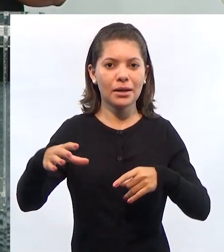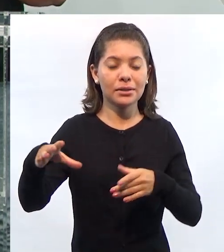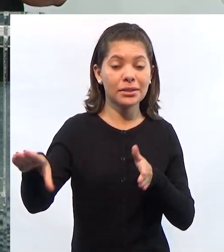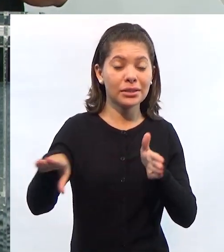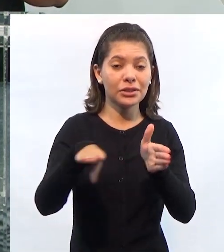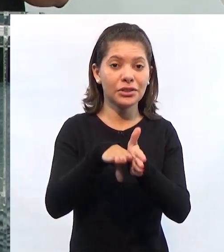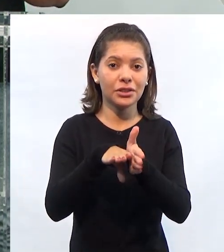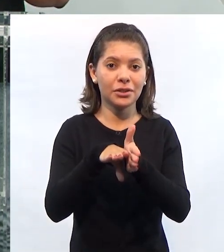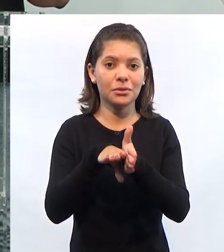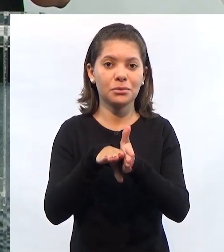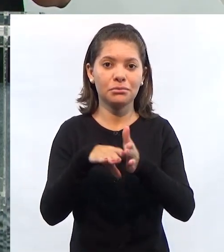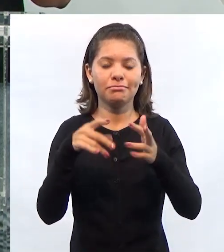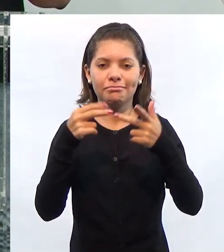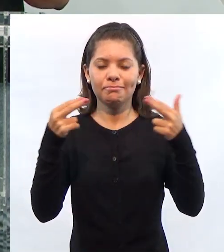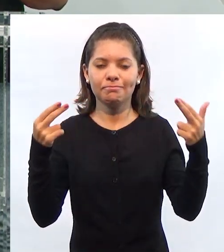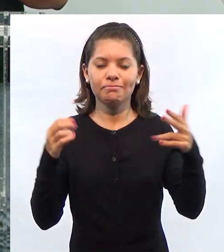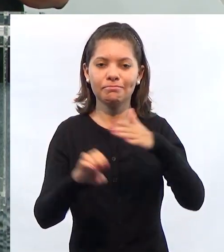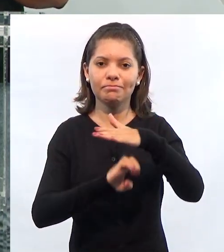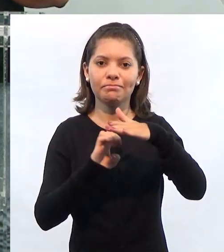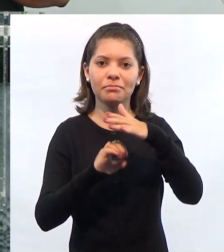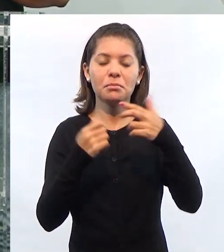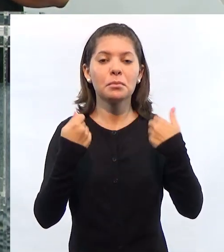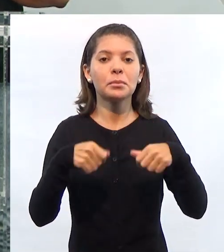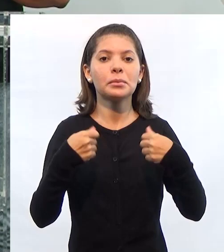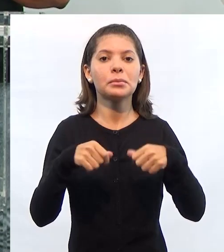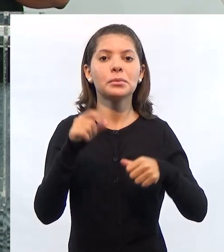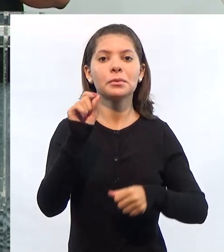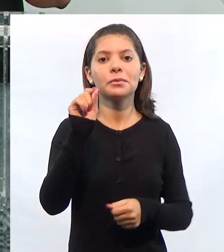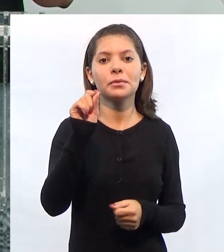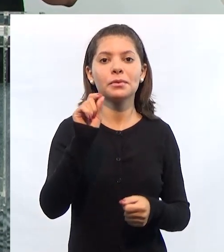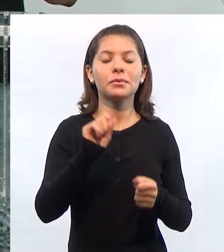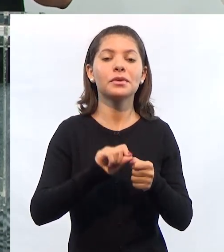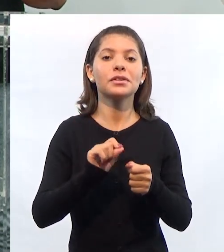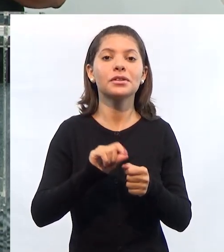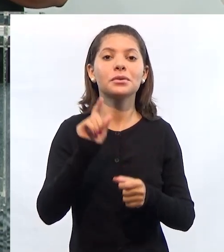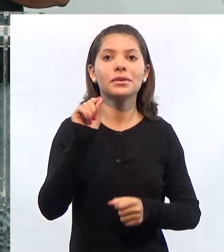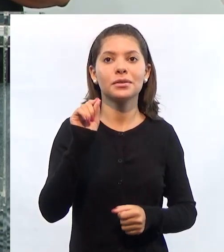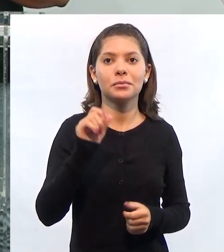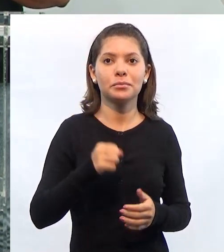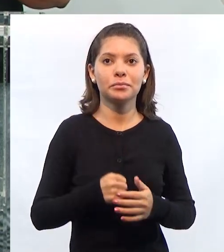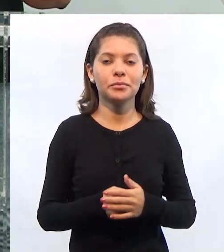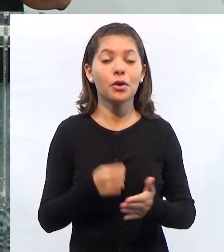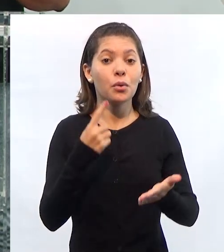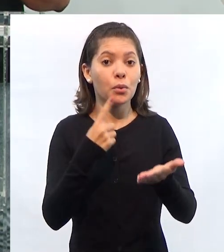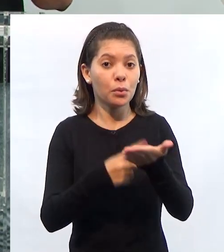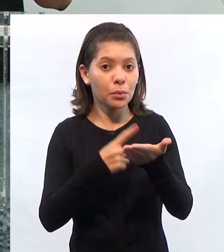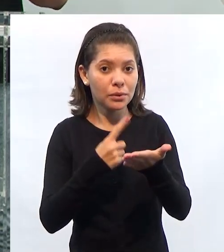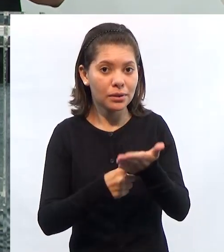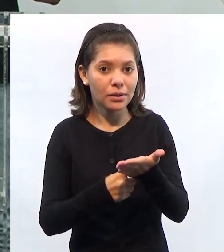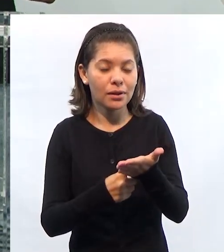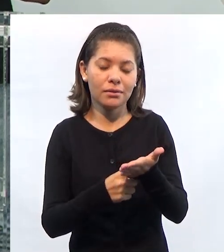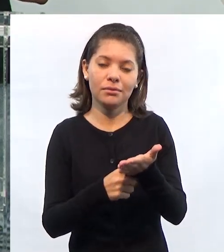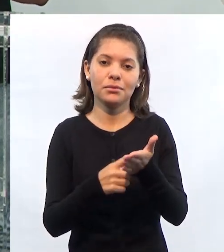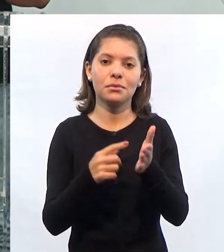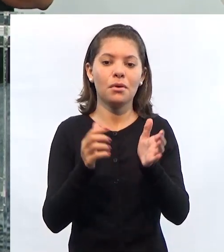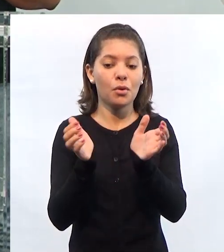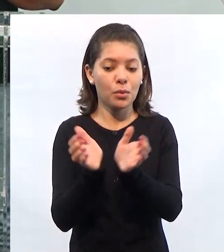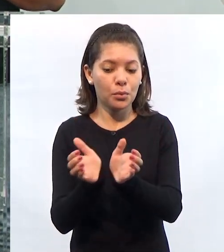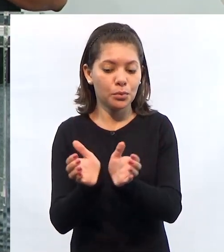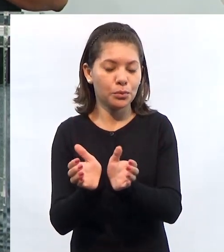empresa, a empresa precisa fazer alguns acordos, um planejamento conjunto